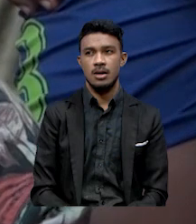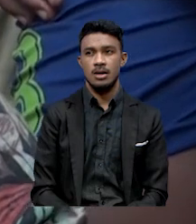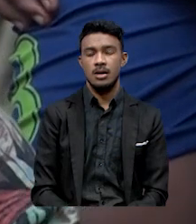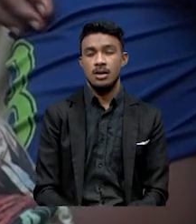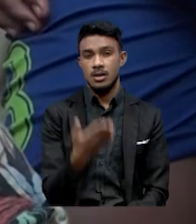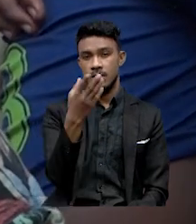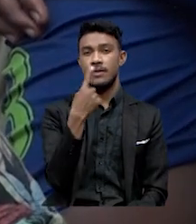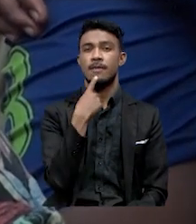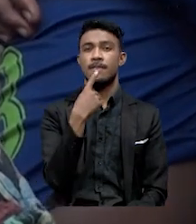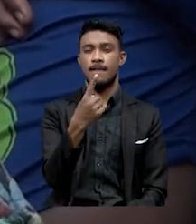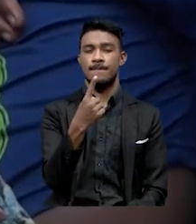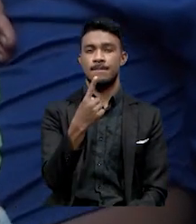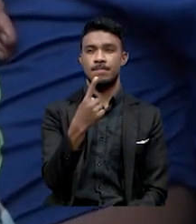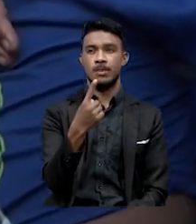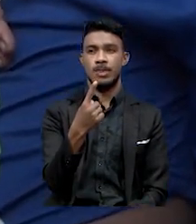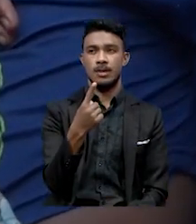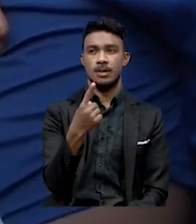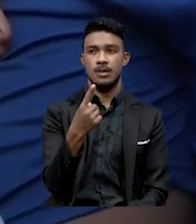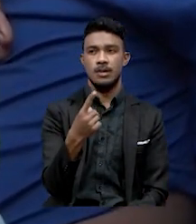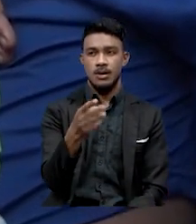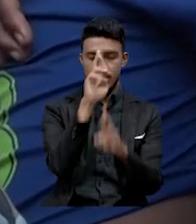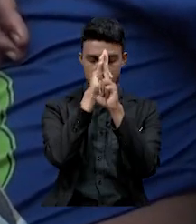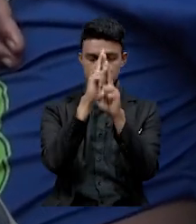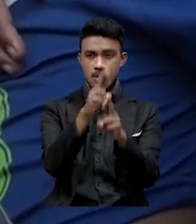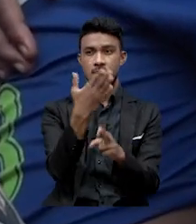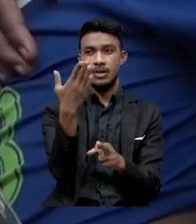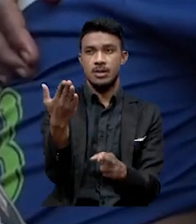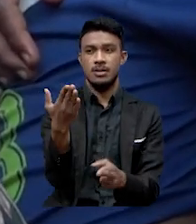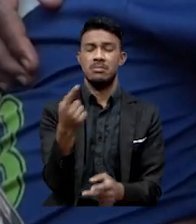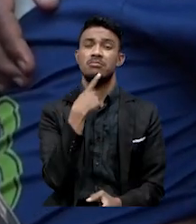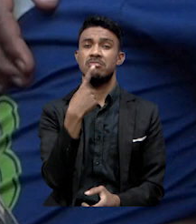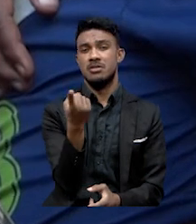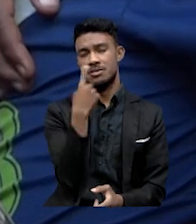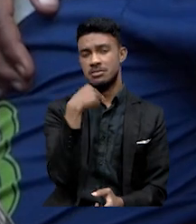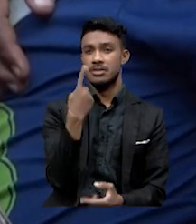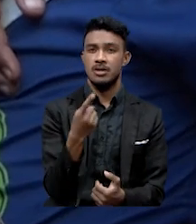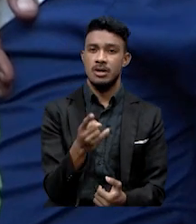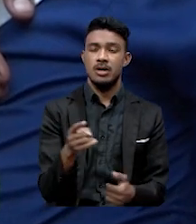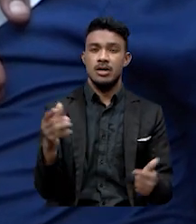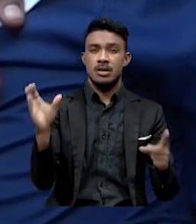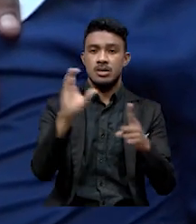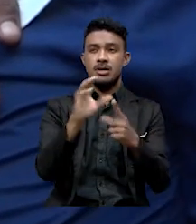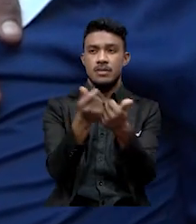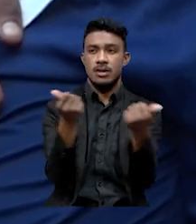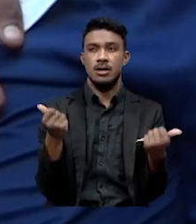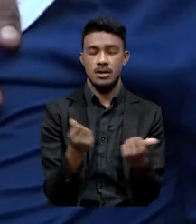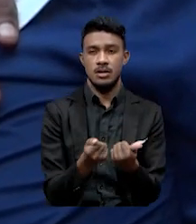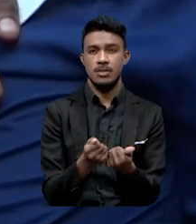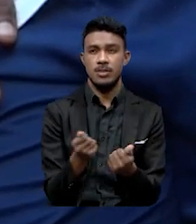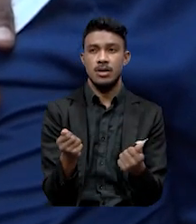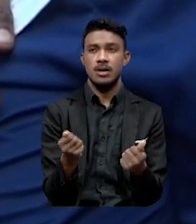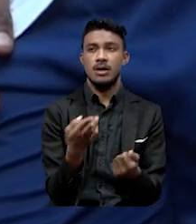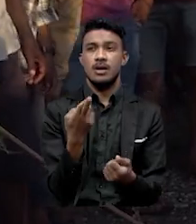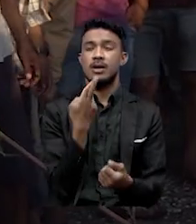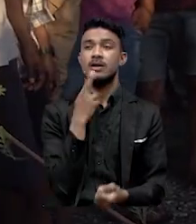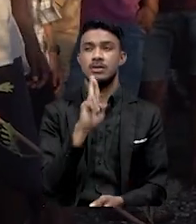o. Se no respeto ha ni ba kesar se que se perdia de mais de dois não ando que tava que